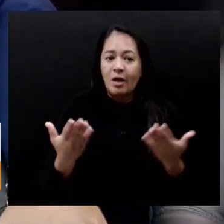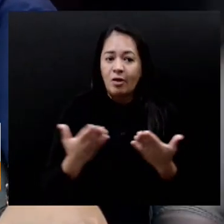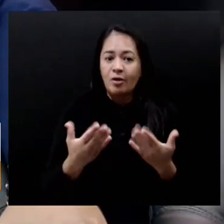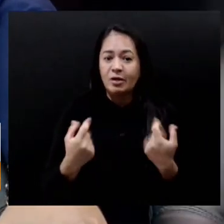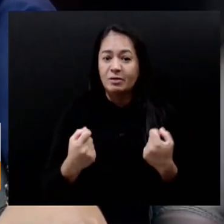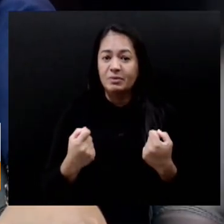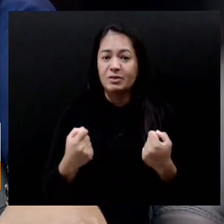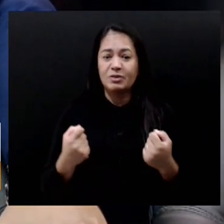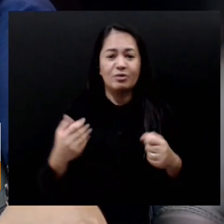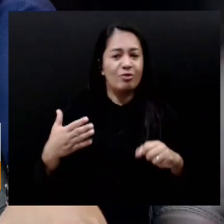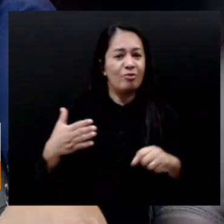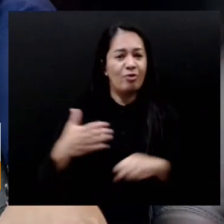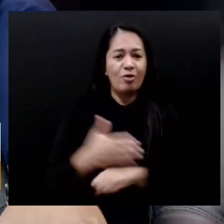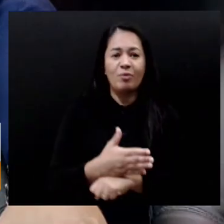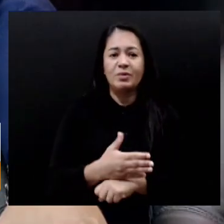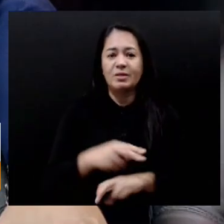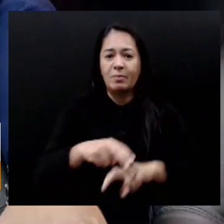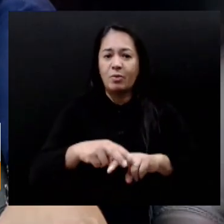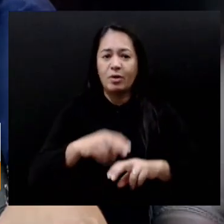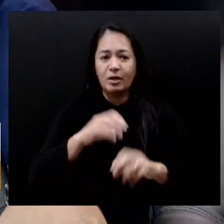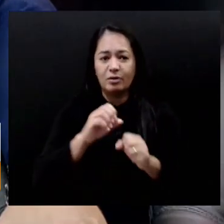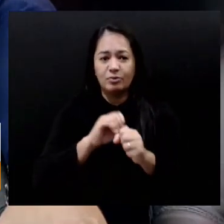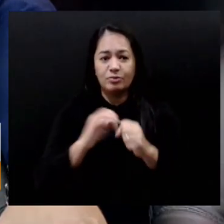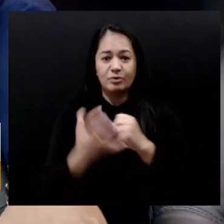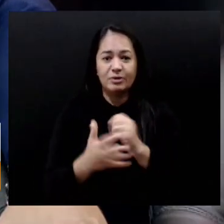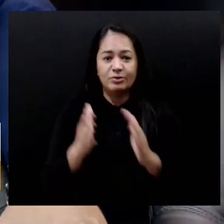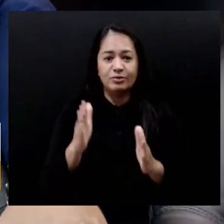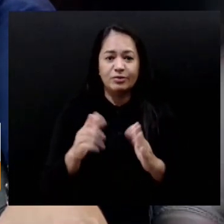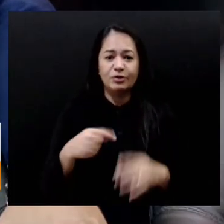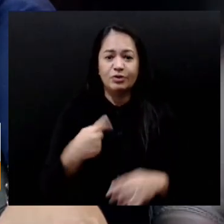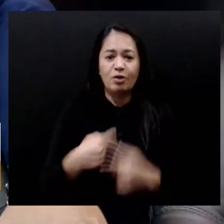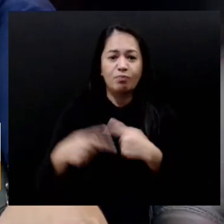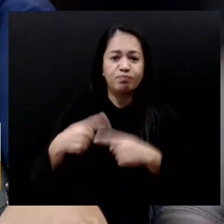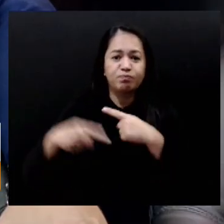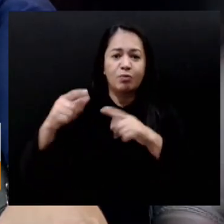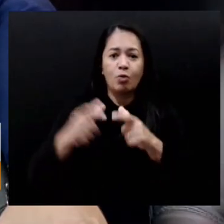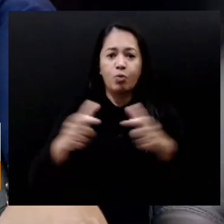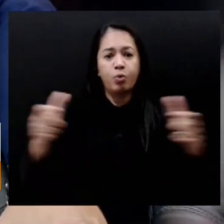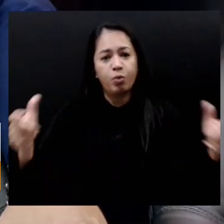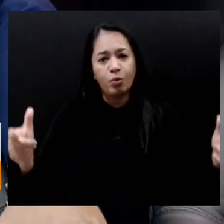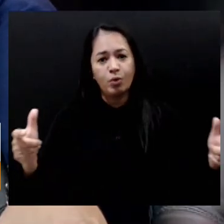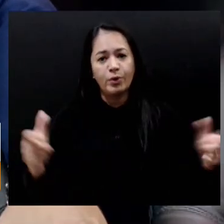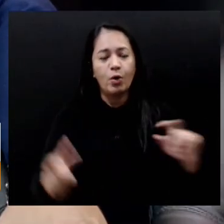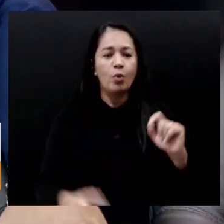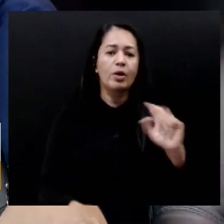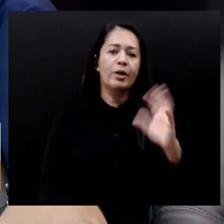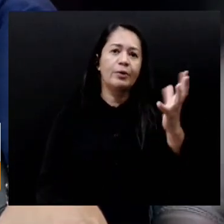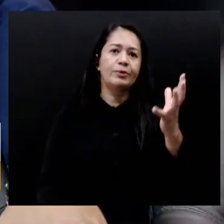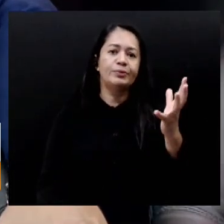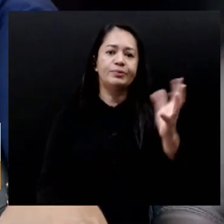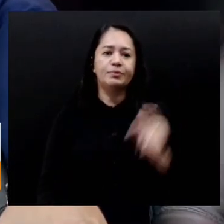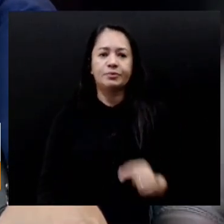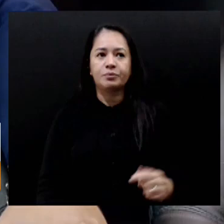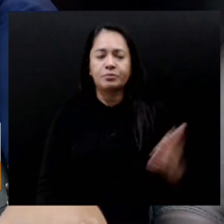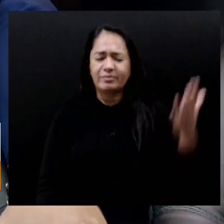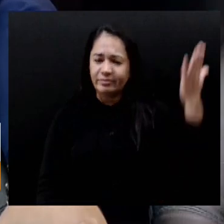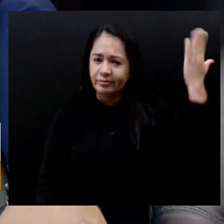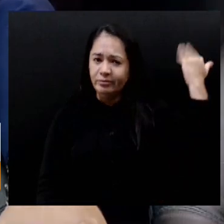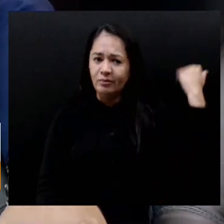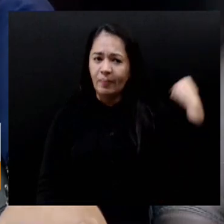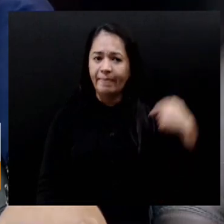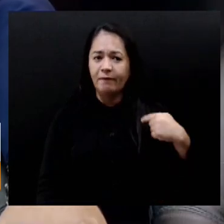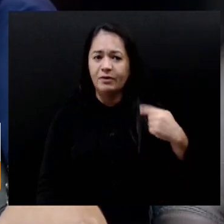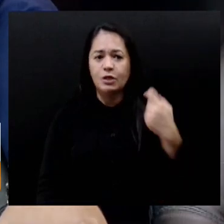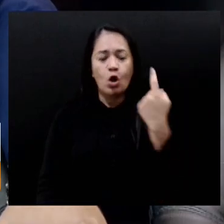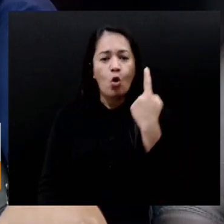causa da Covid, a gente teve uma evolução muito grande. Então, quando antigamente eu fazia uma audiência, tinha que viajar